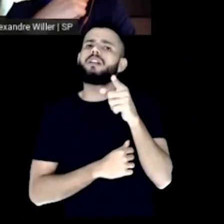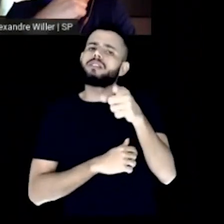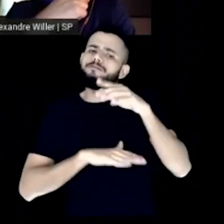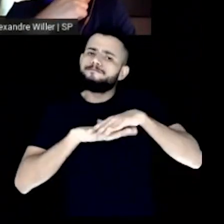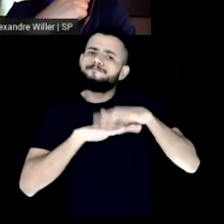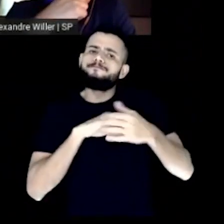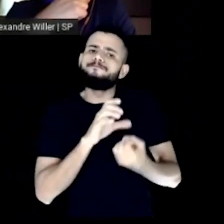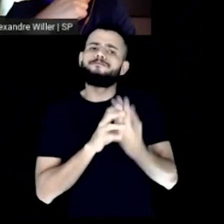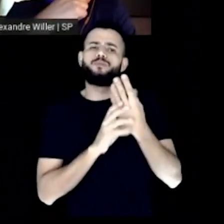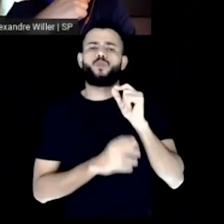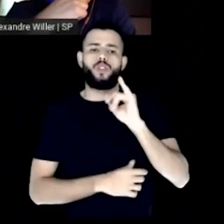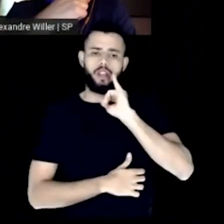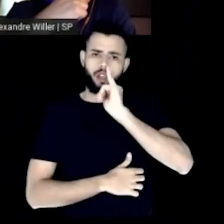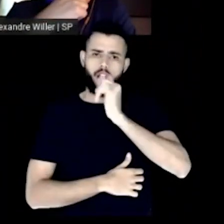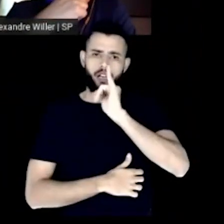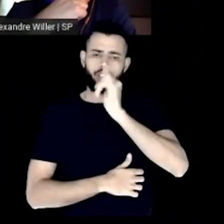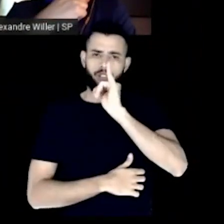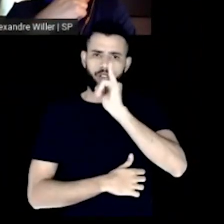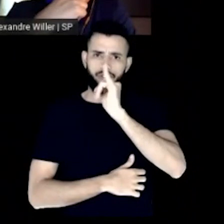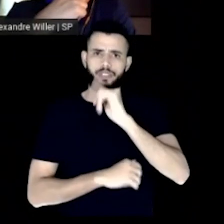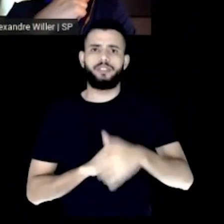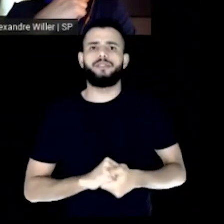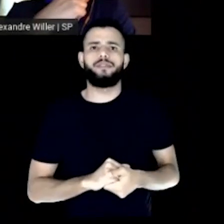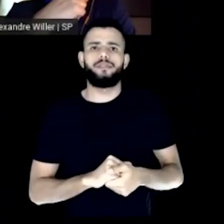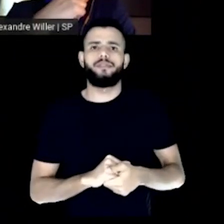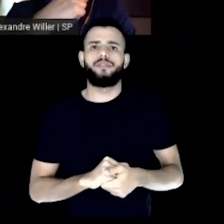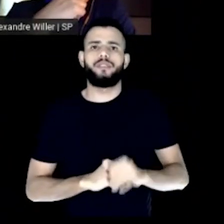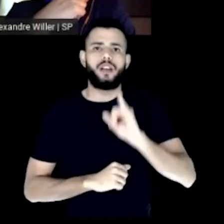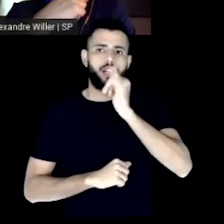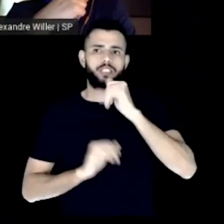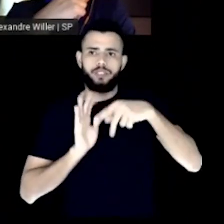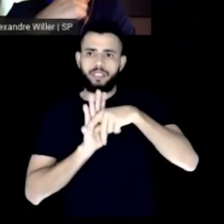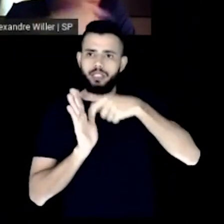tentativa dessa construção de uma narrativa